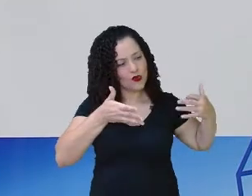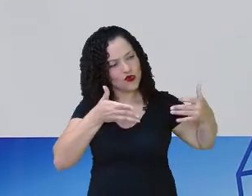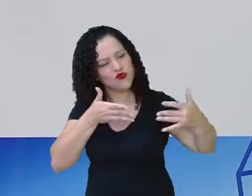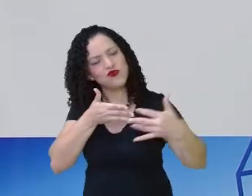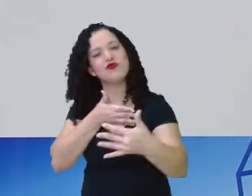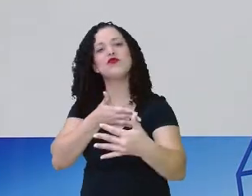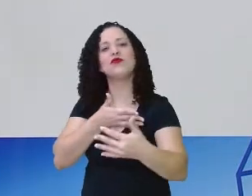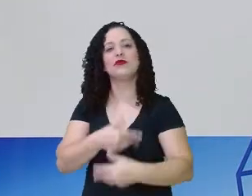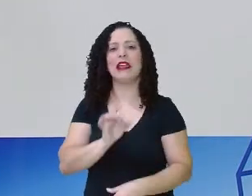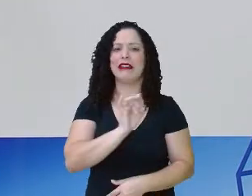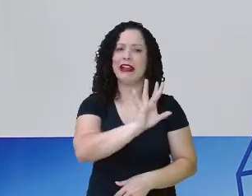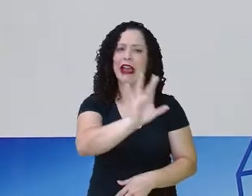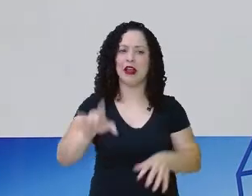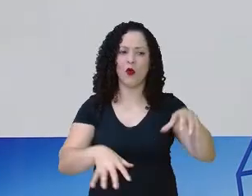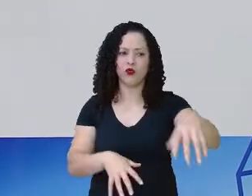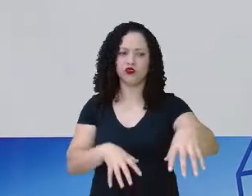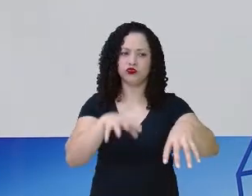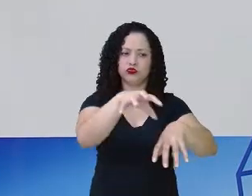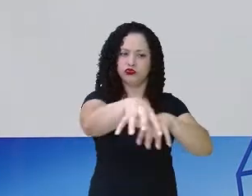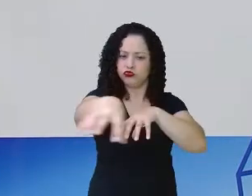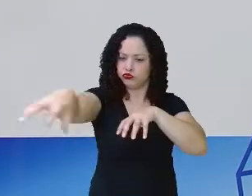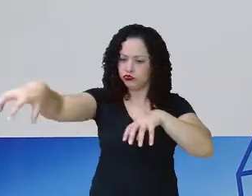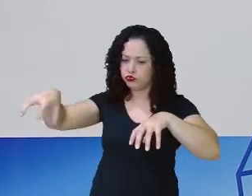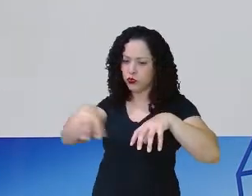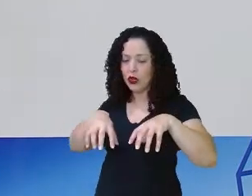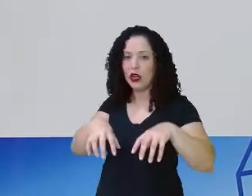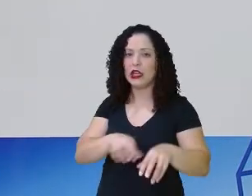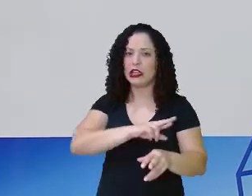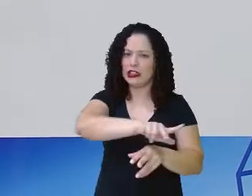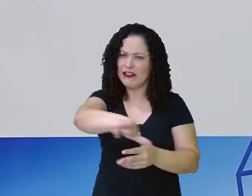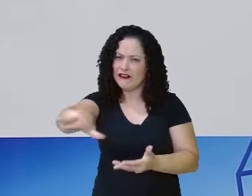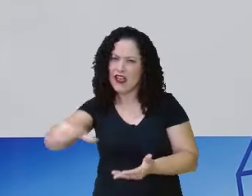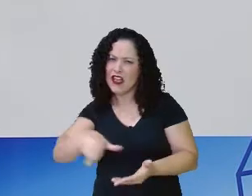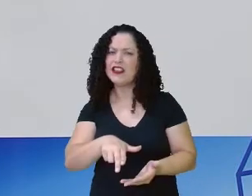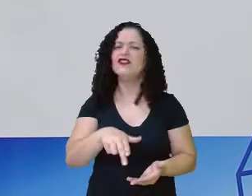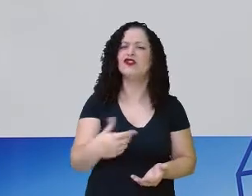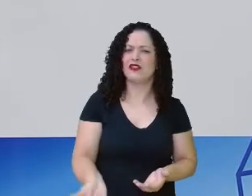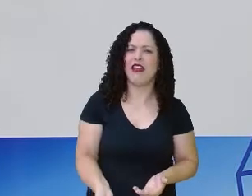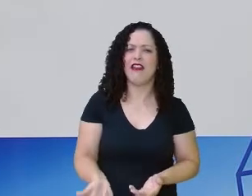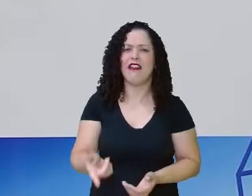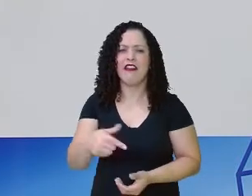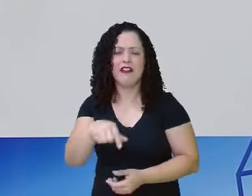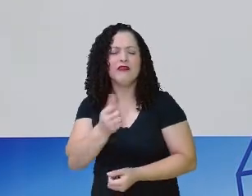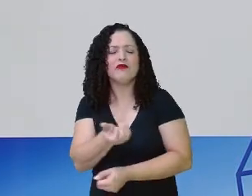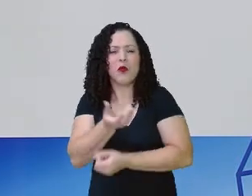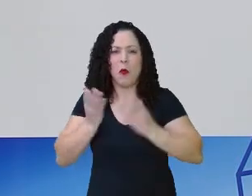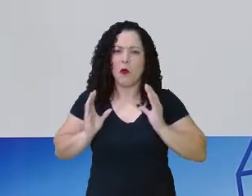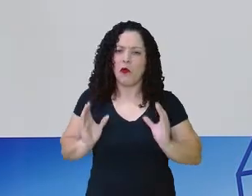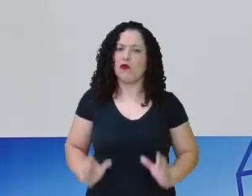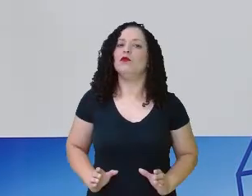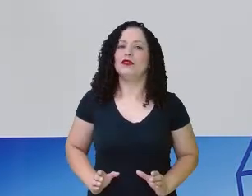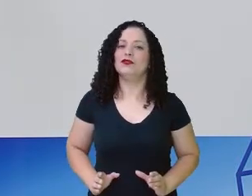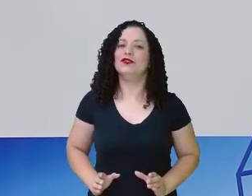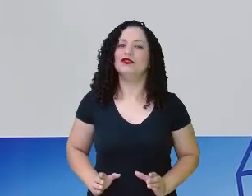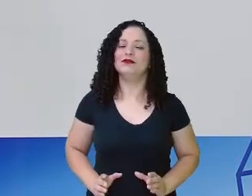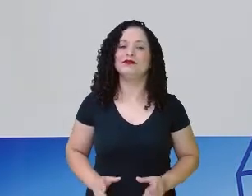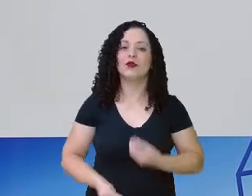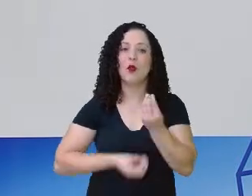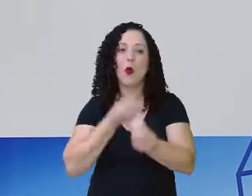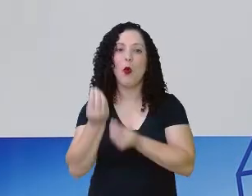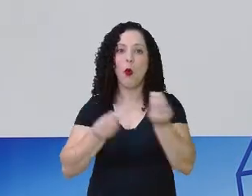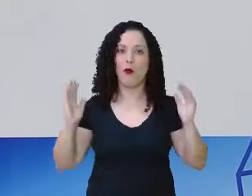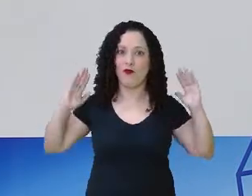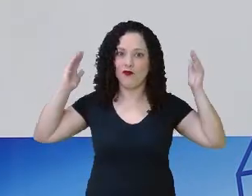e cada povo tinha um costume, tinha uma maneira de abordar, até que chegasse até nós, hoje, em